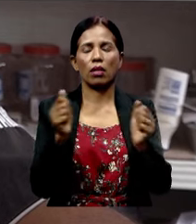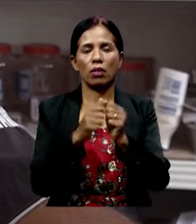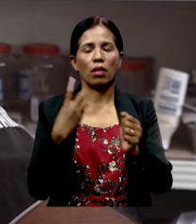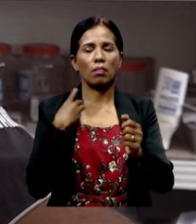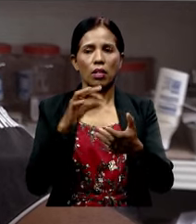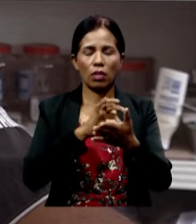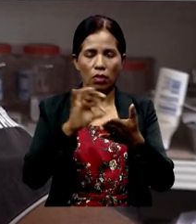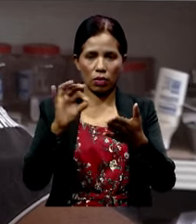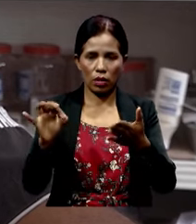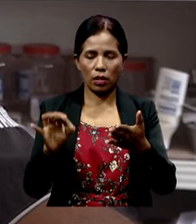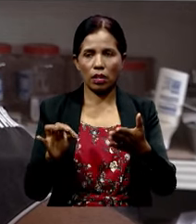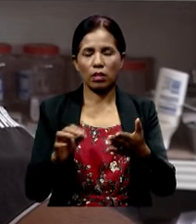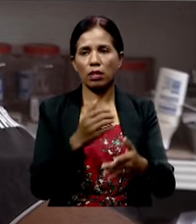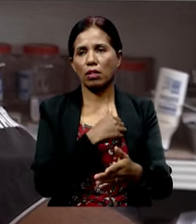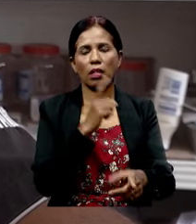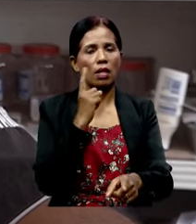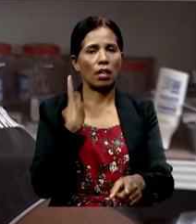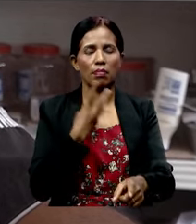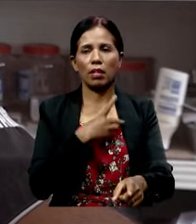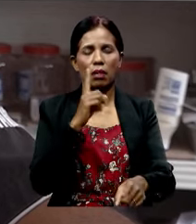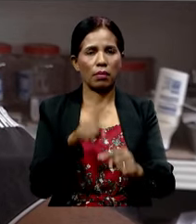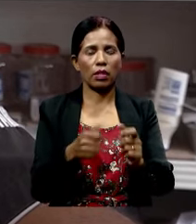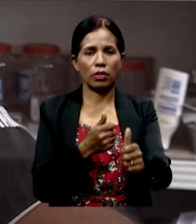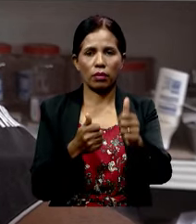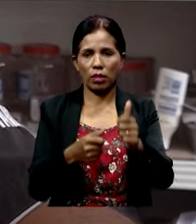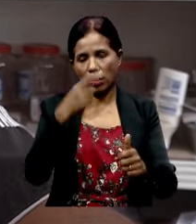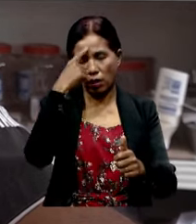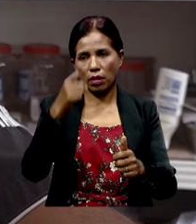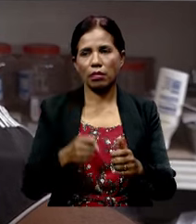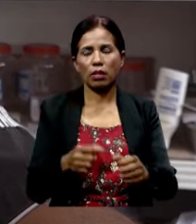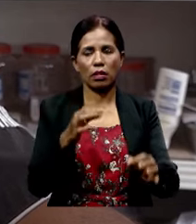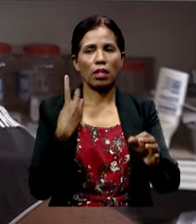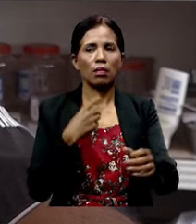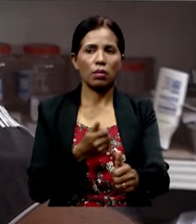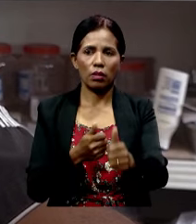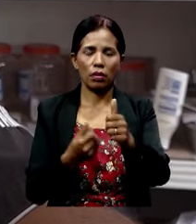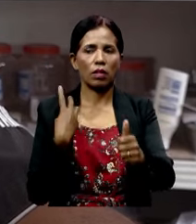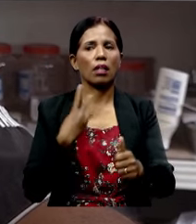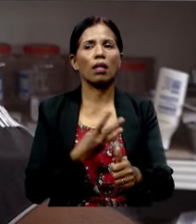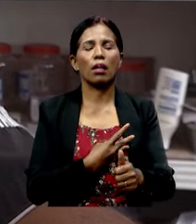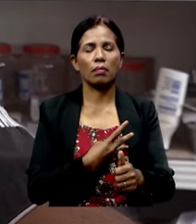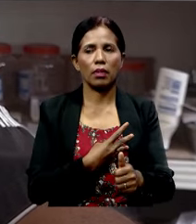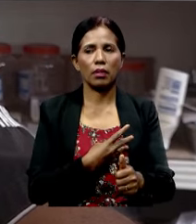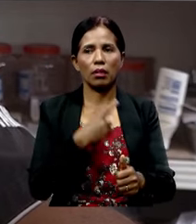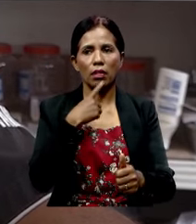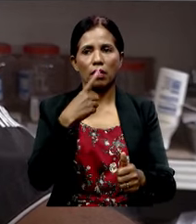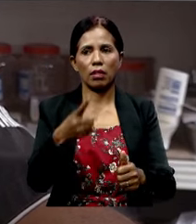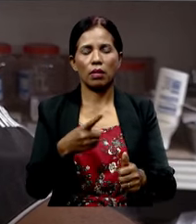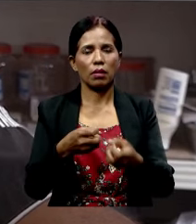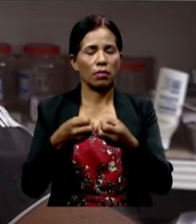contagem então ne am level tu tamba se quando am tu am em bebe dia